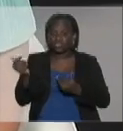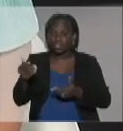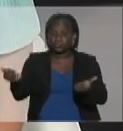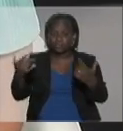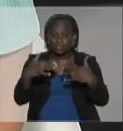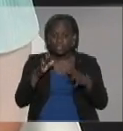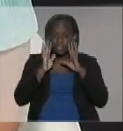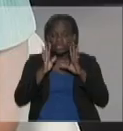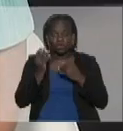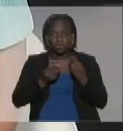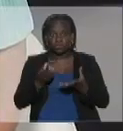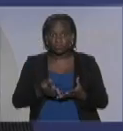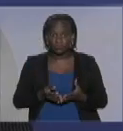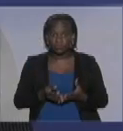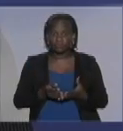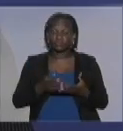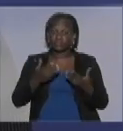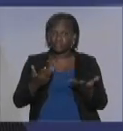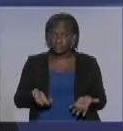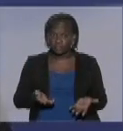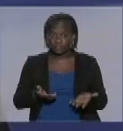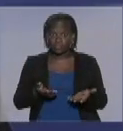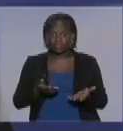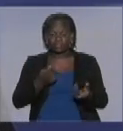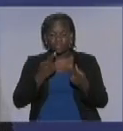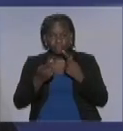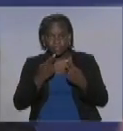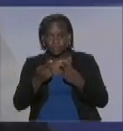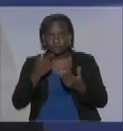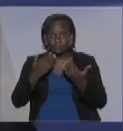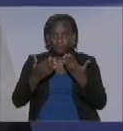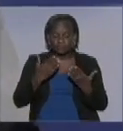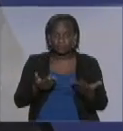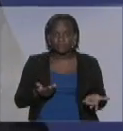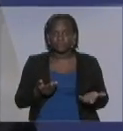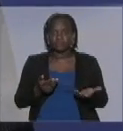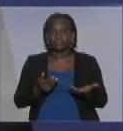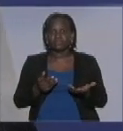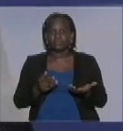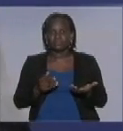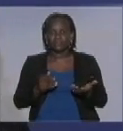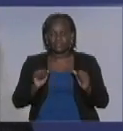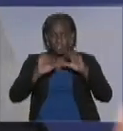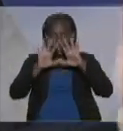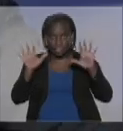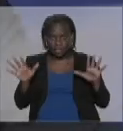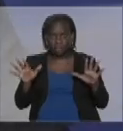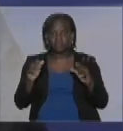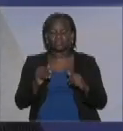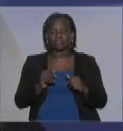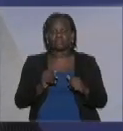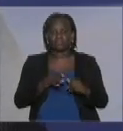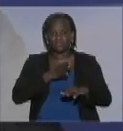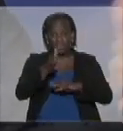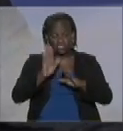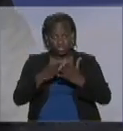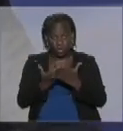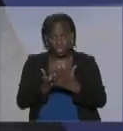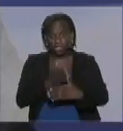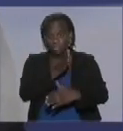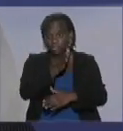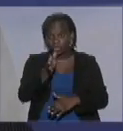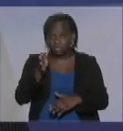ouvir essas pessoas? Através exatamente de debates, de forma muito transparente, né, indo